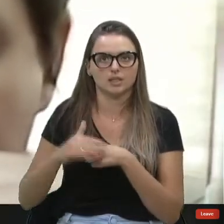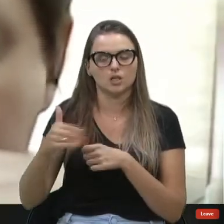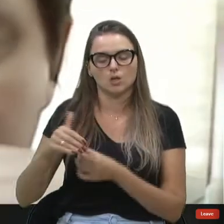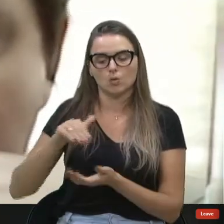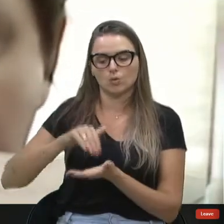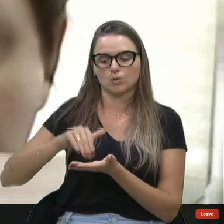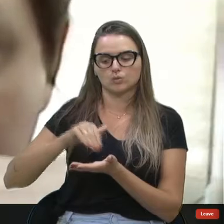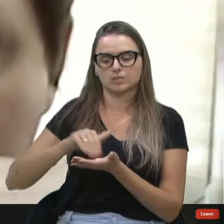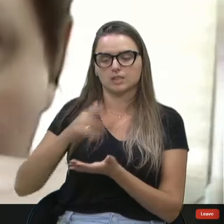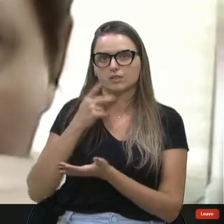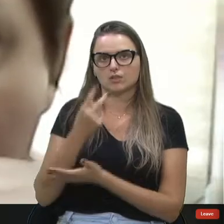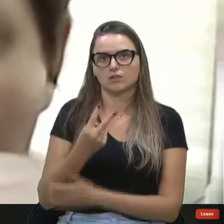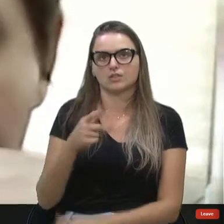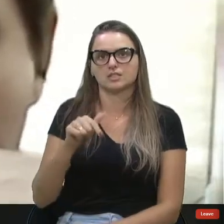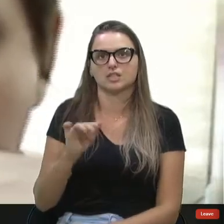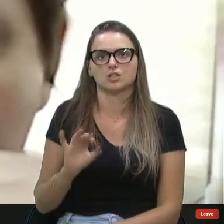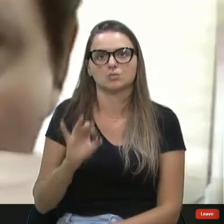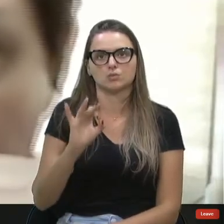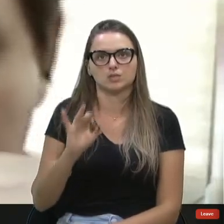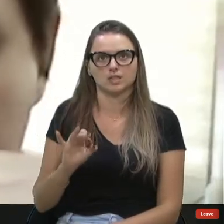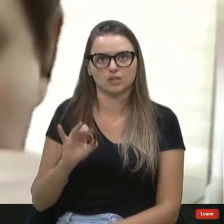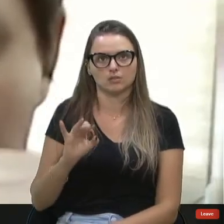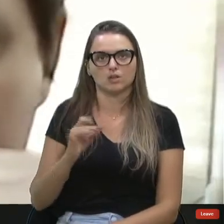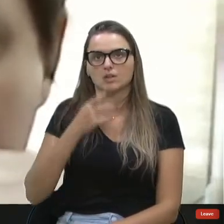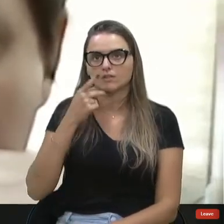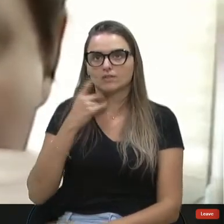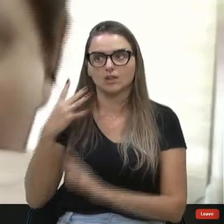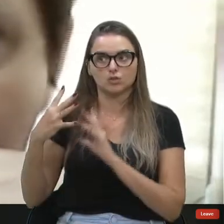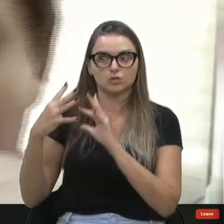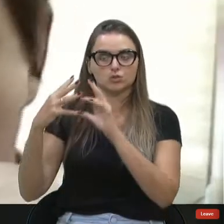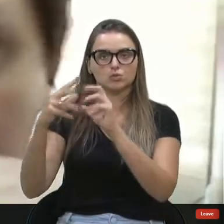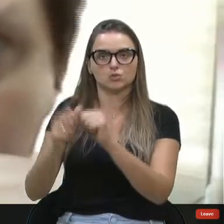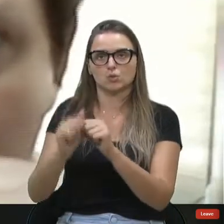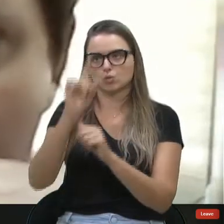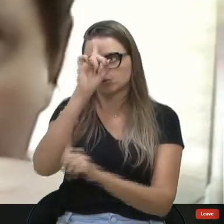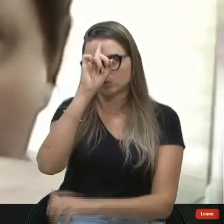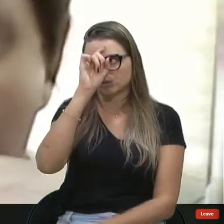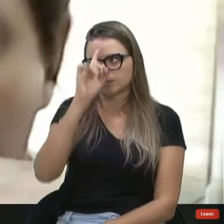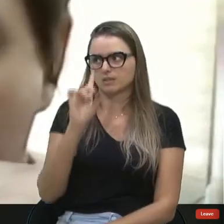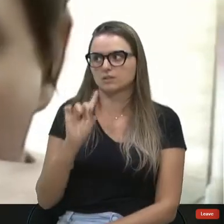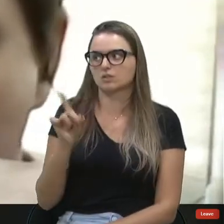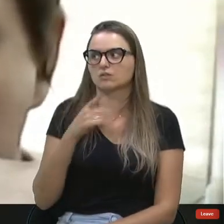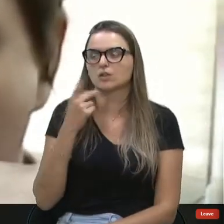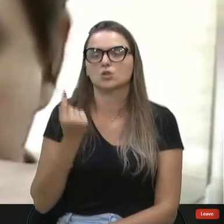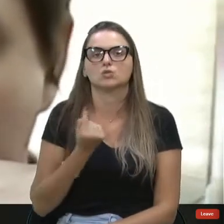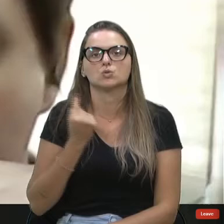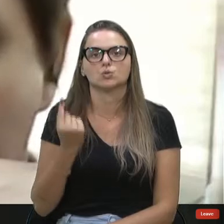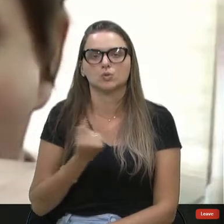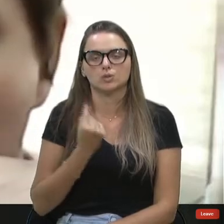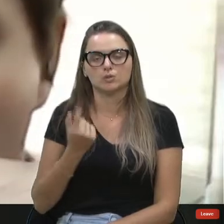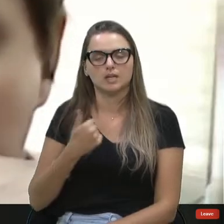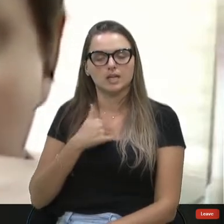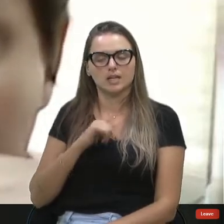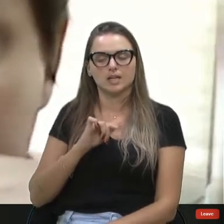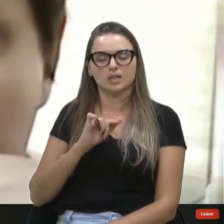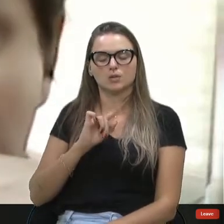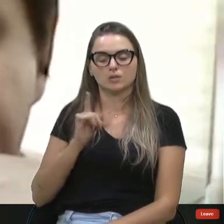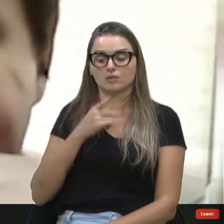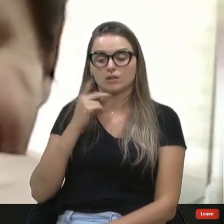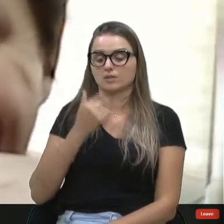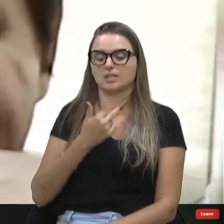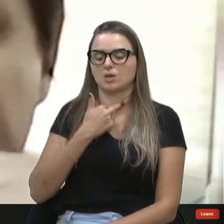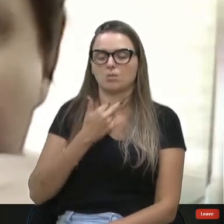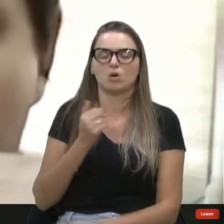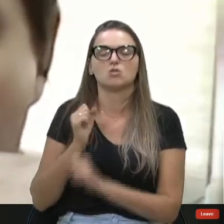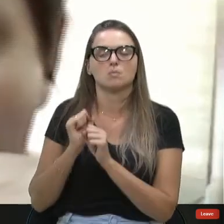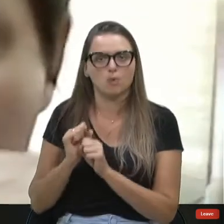disse 27%, ela falou de todos os hospitais. Ela não falou de um só. Então, eu não estou dizendo que não pode, eu estou dizendo que